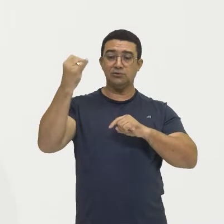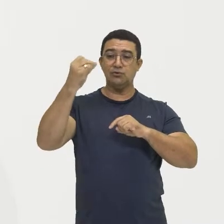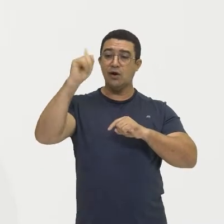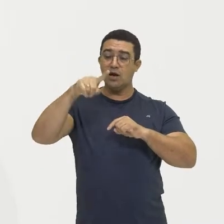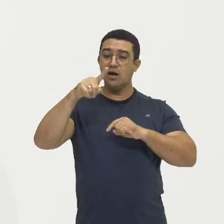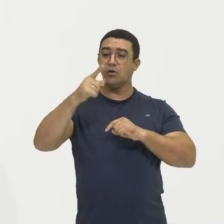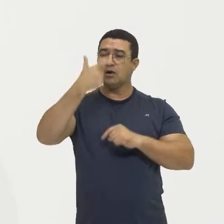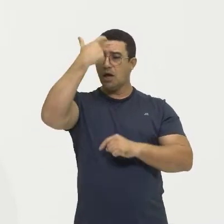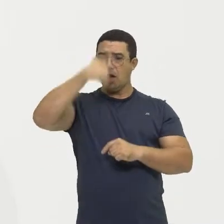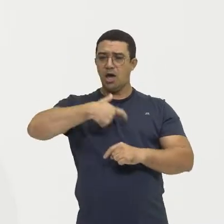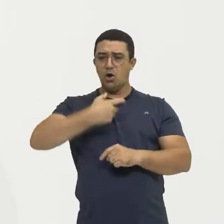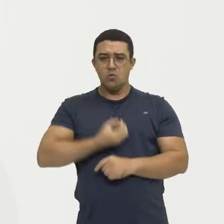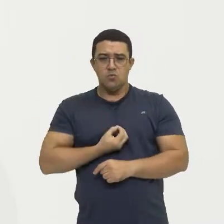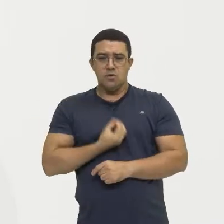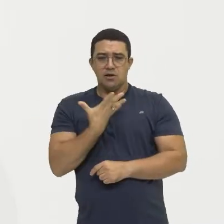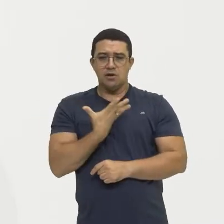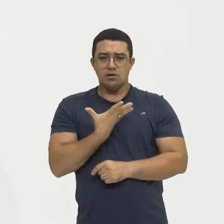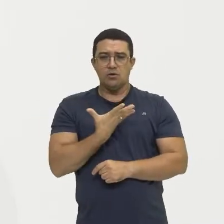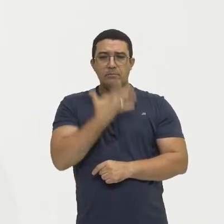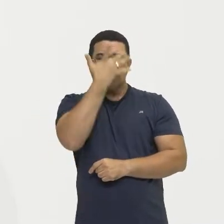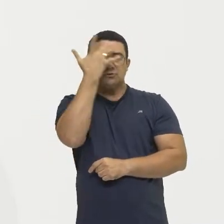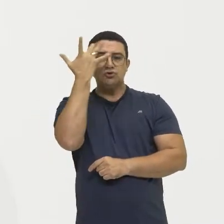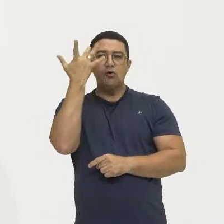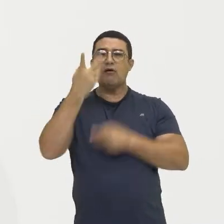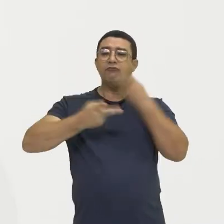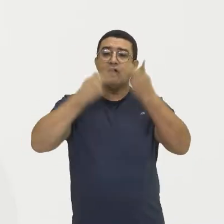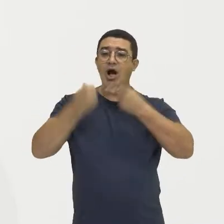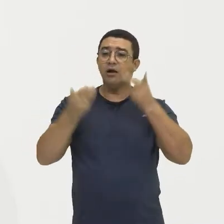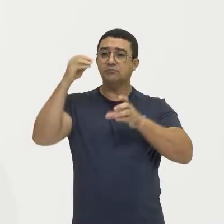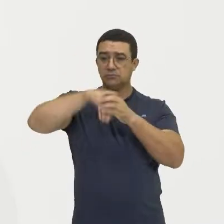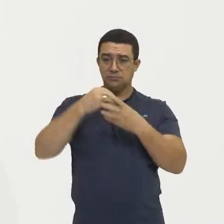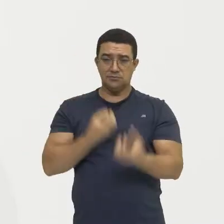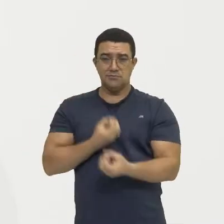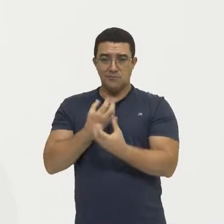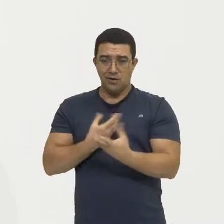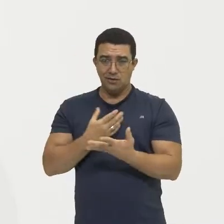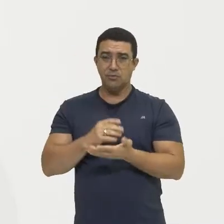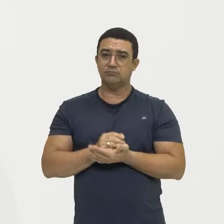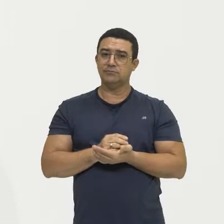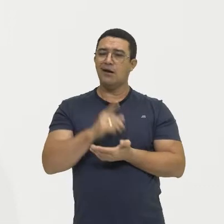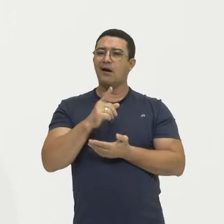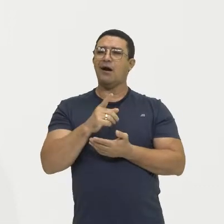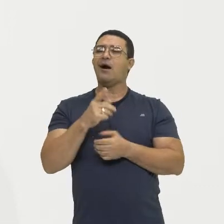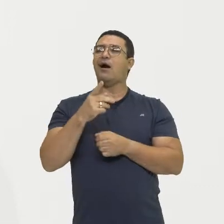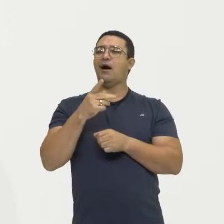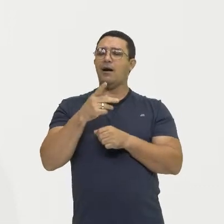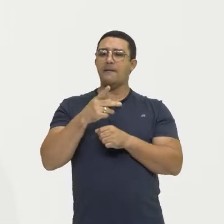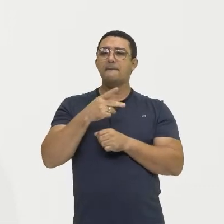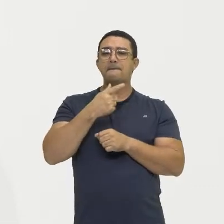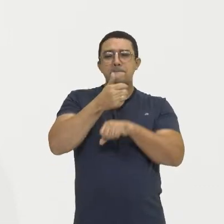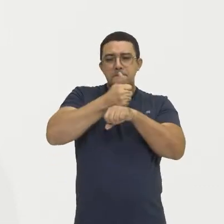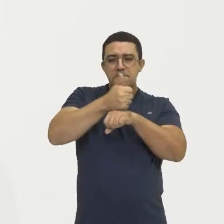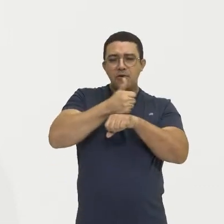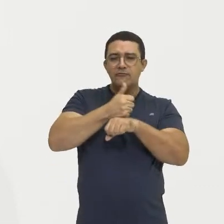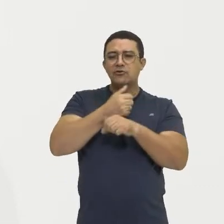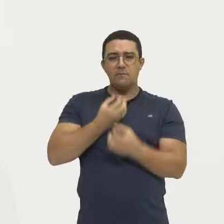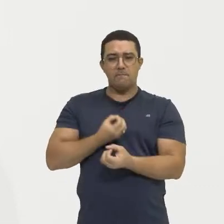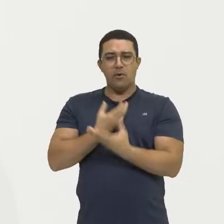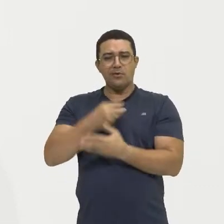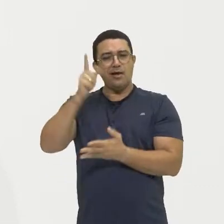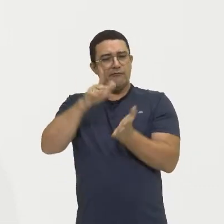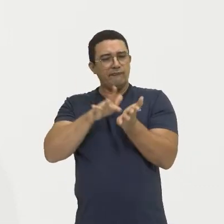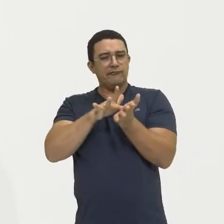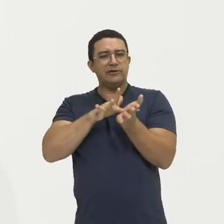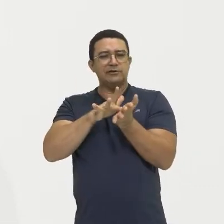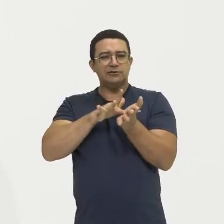um fingidor. Finge tão completamente que chega a fingir que é dor, a dor que deveras sente. Então,